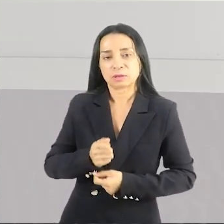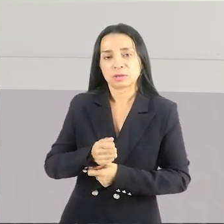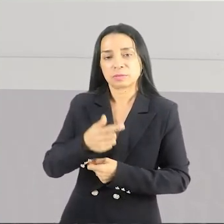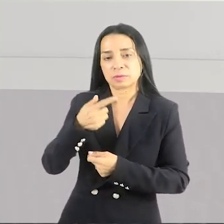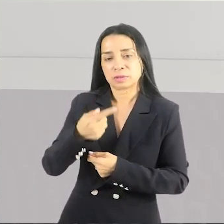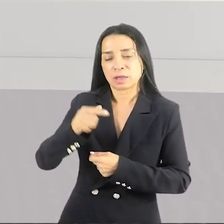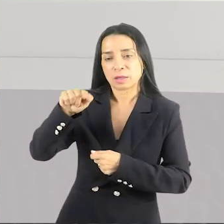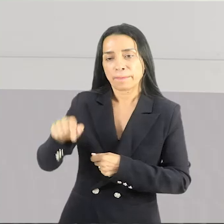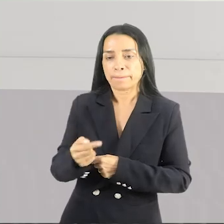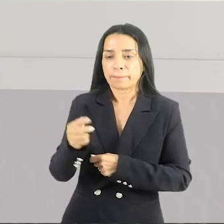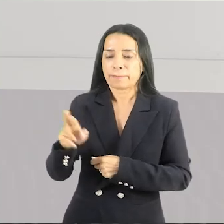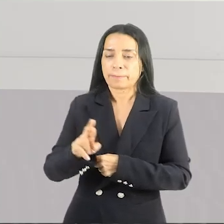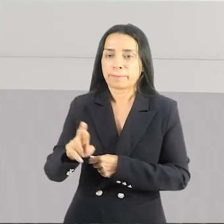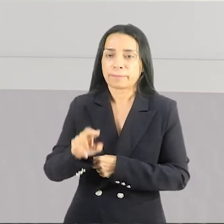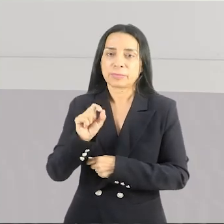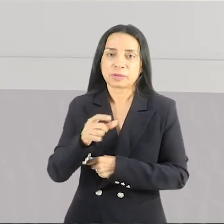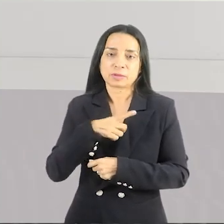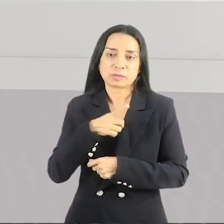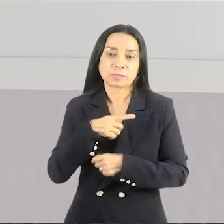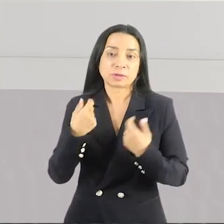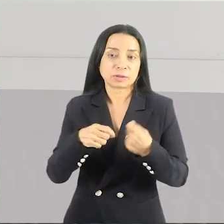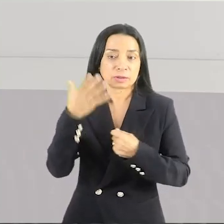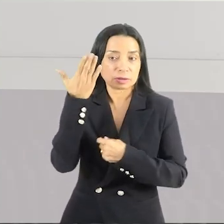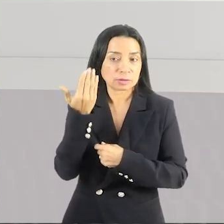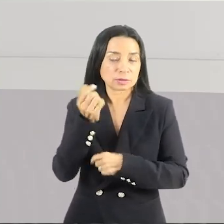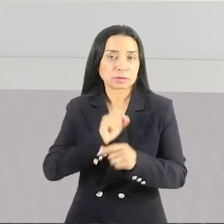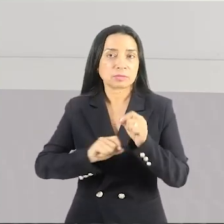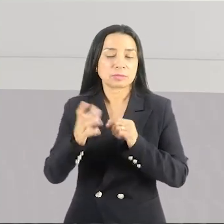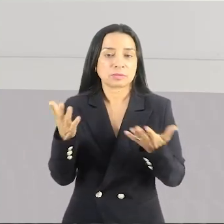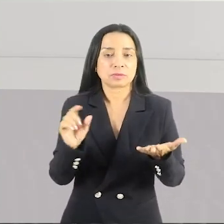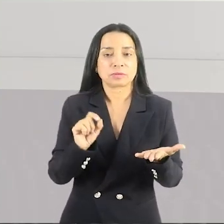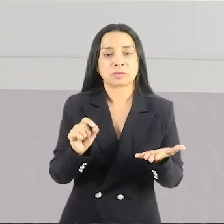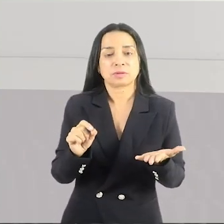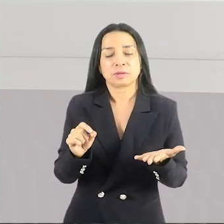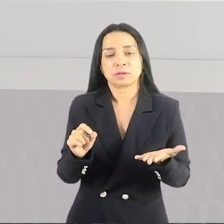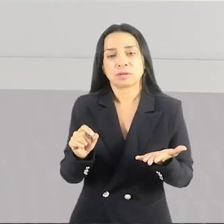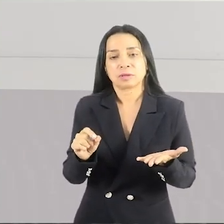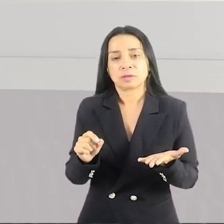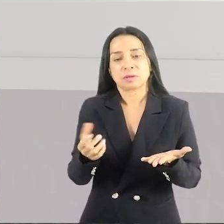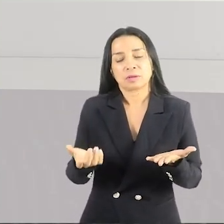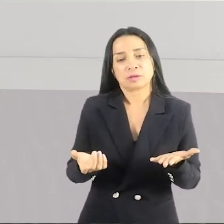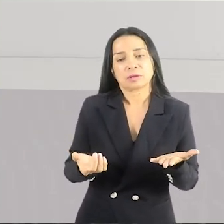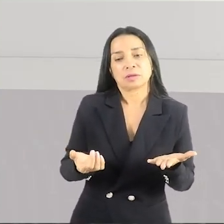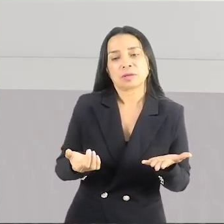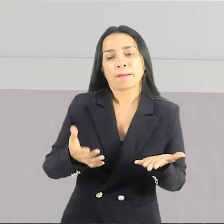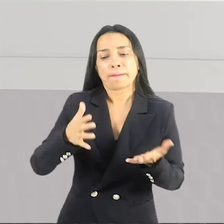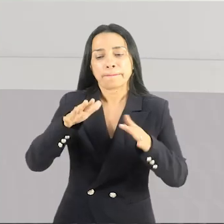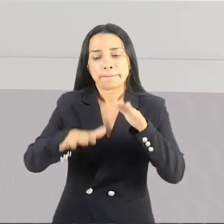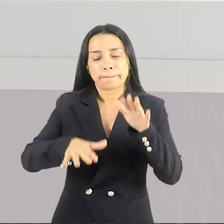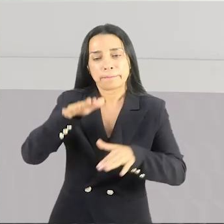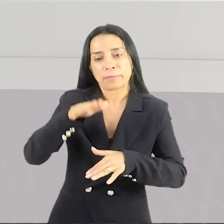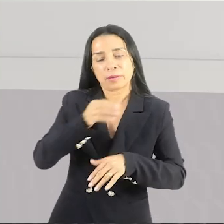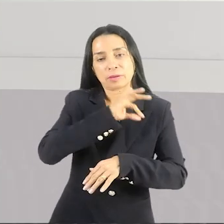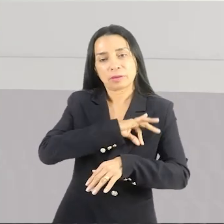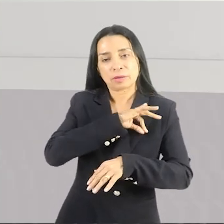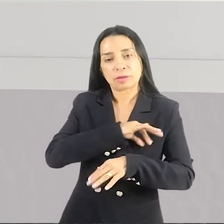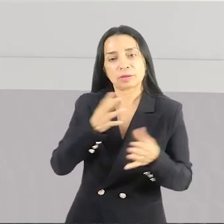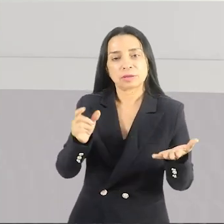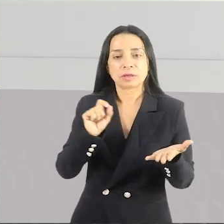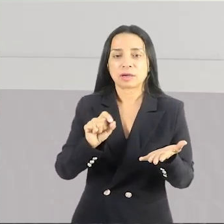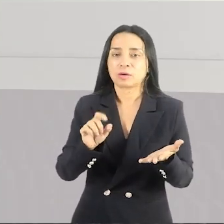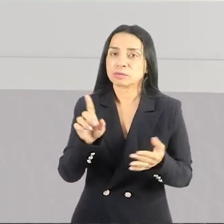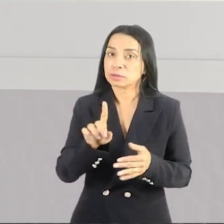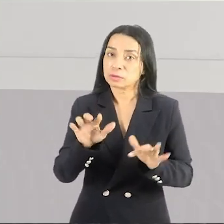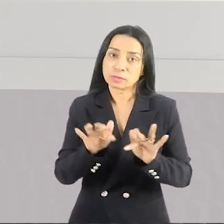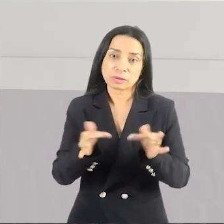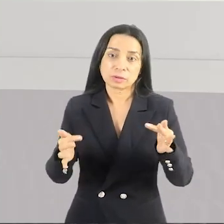R$7.000. Então, isso você tem que levar em consideração. Tá? Então, essa média salarial aqui não é uma média